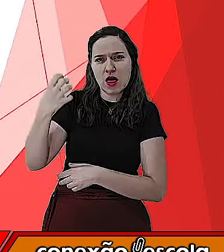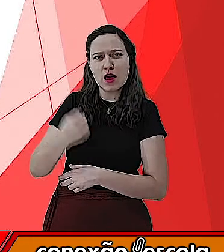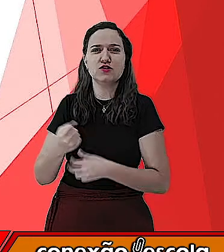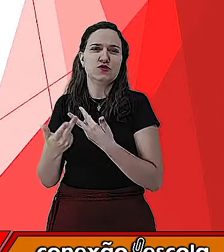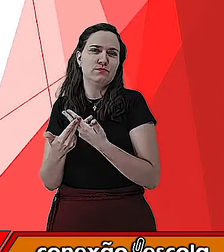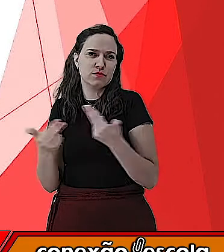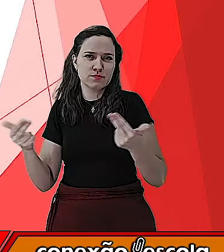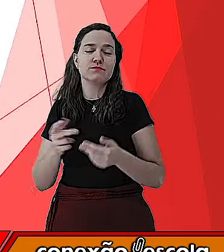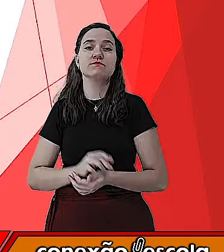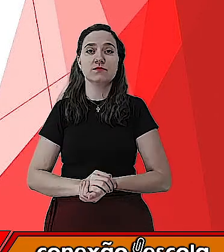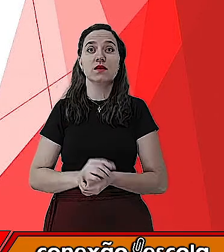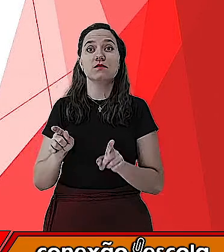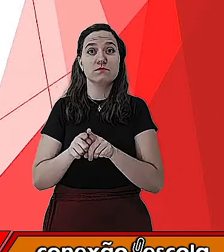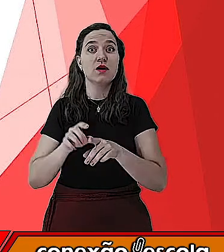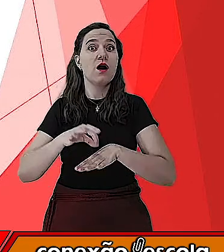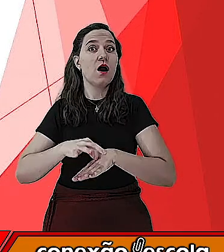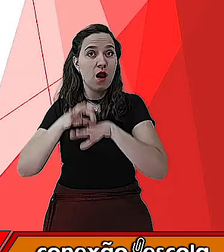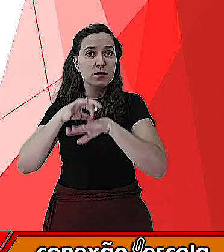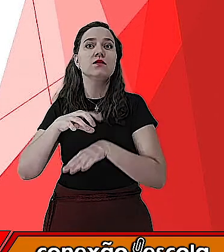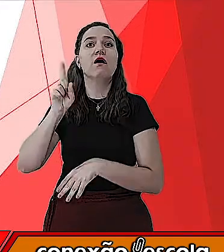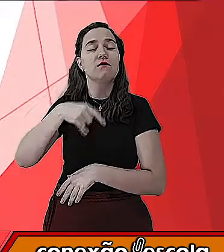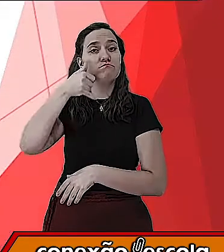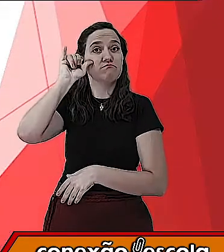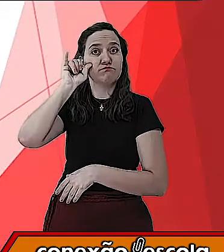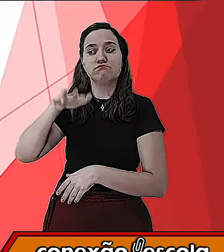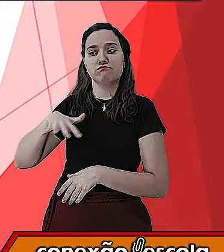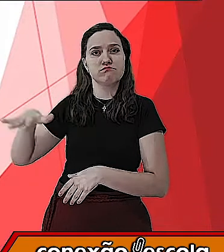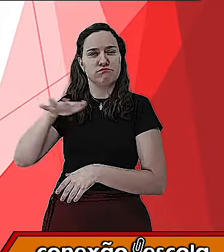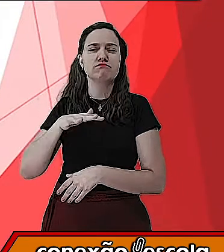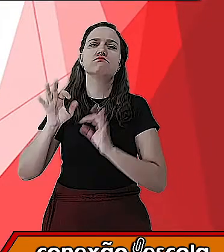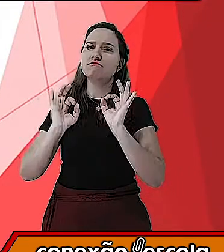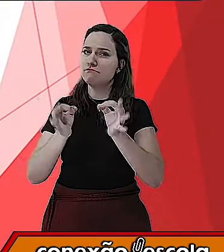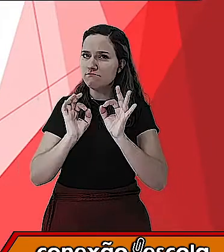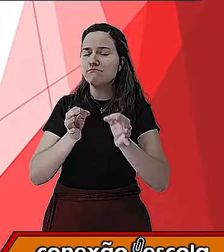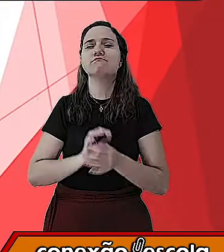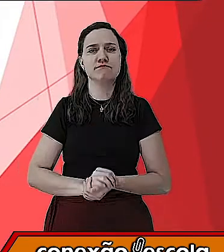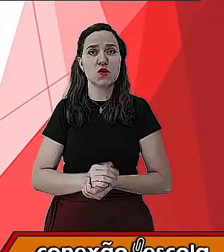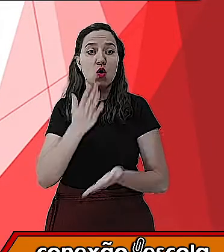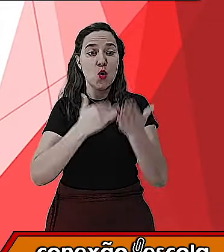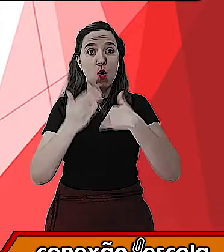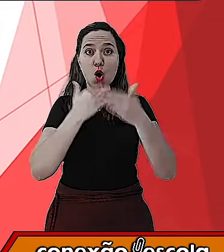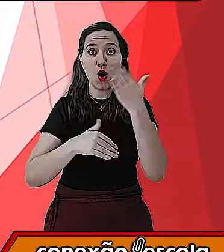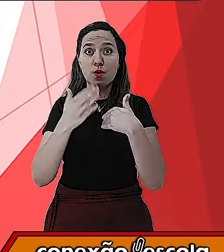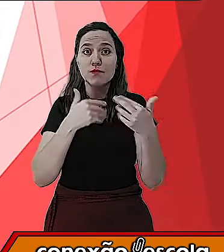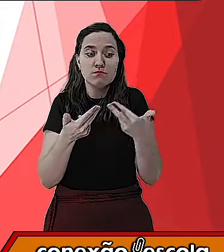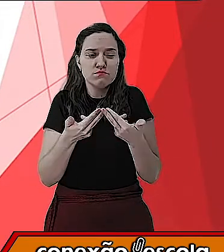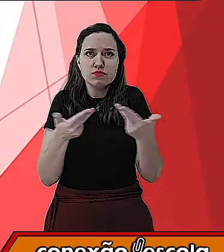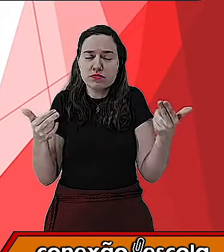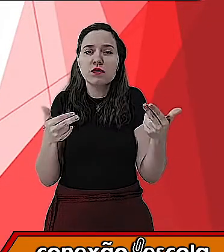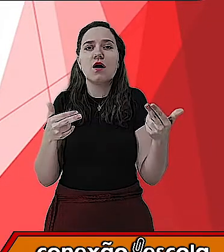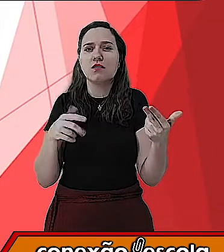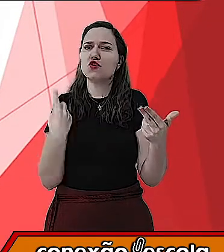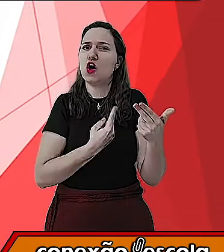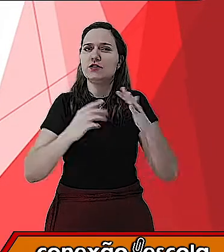derivados. E as carnes vêm do campo também. Isso mesmo, aquilo que consumimos lá